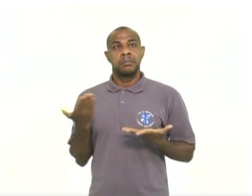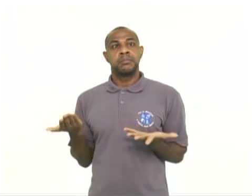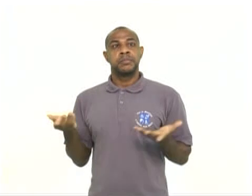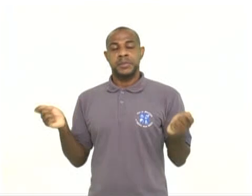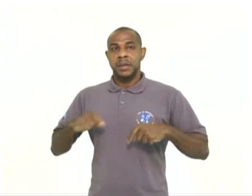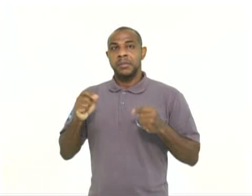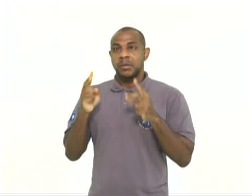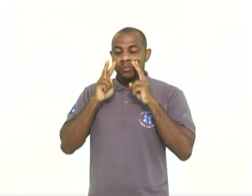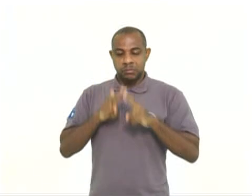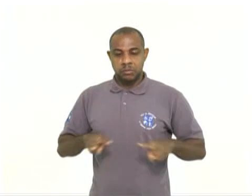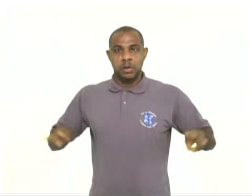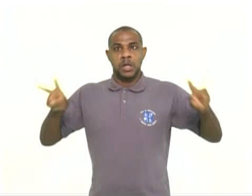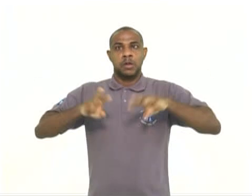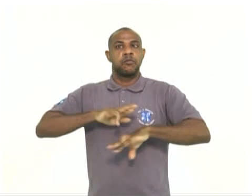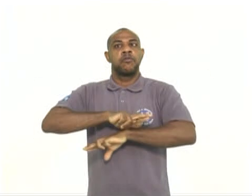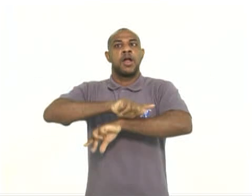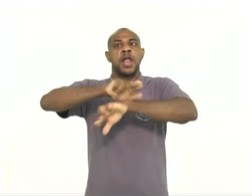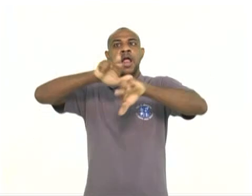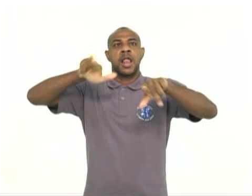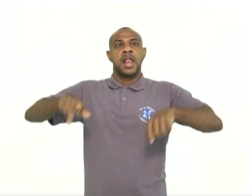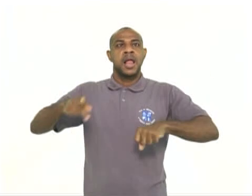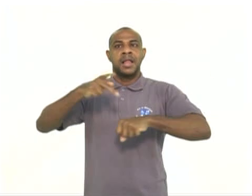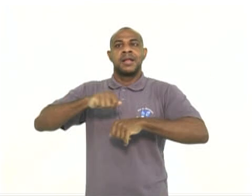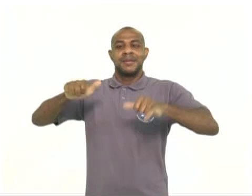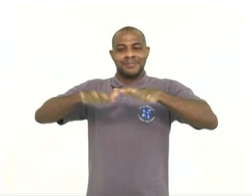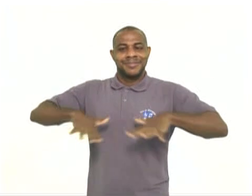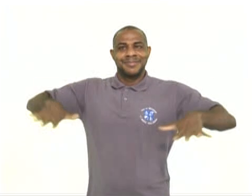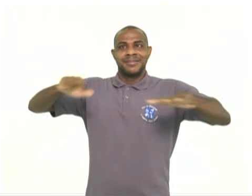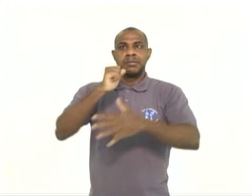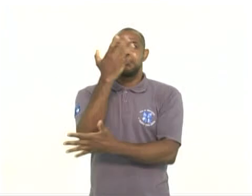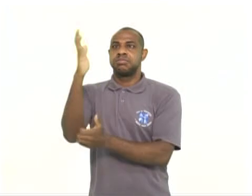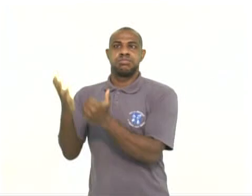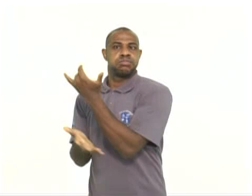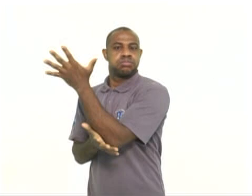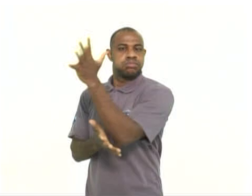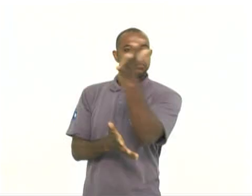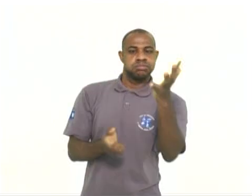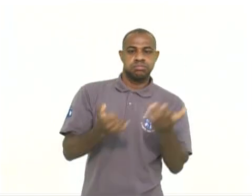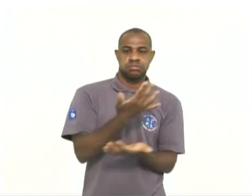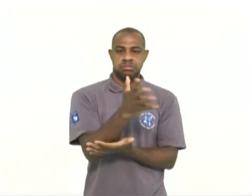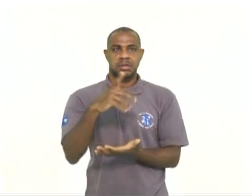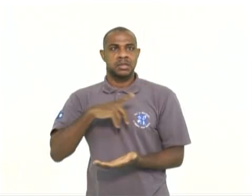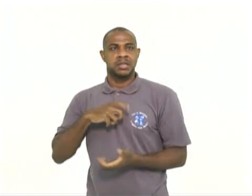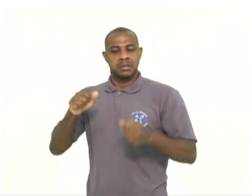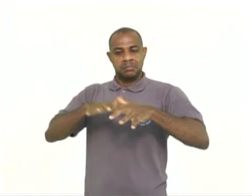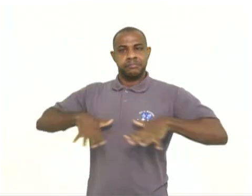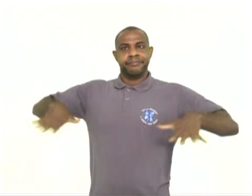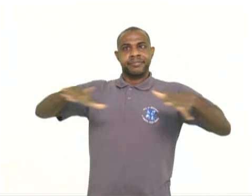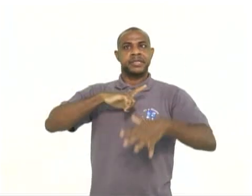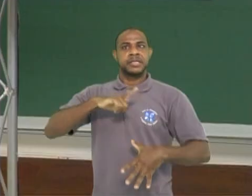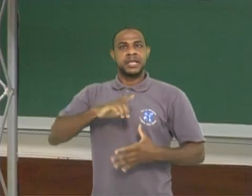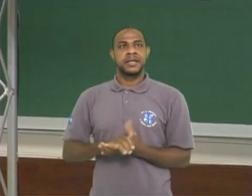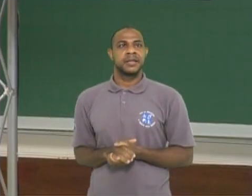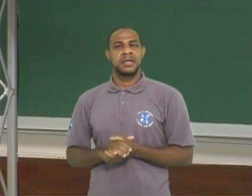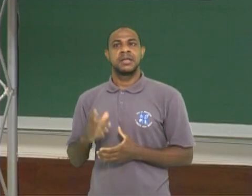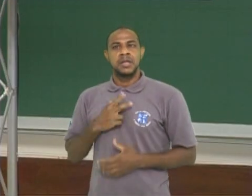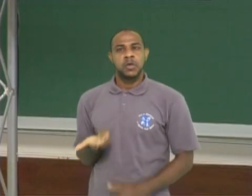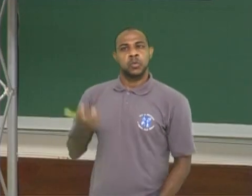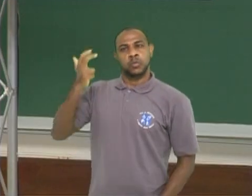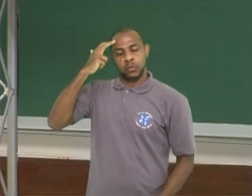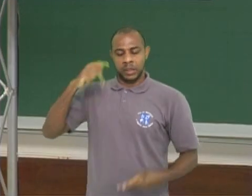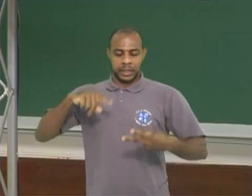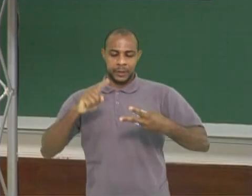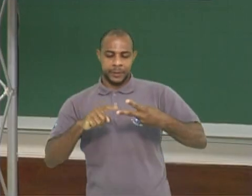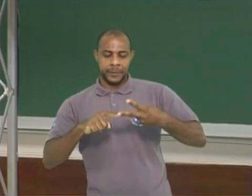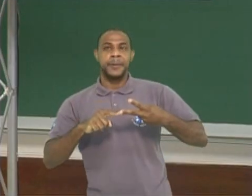por todas as diferentes paisagens que nele existem. Então, as paisagens culturais,